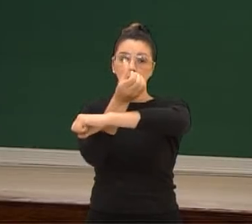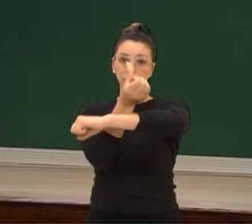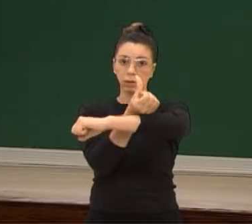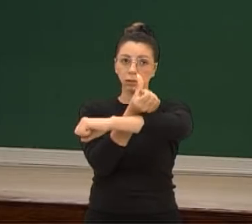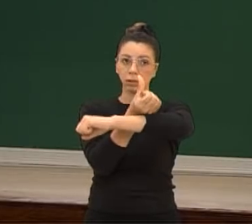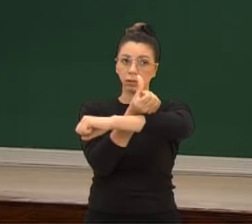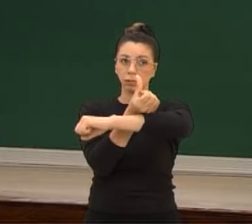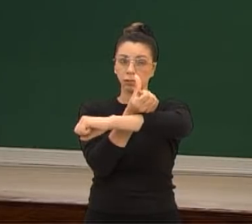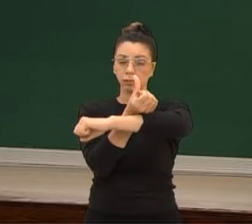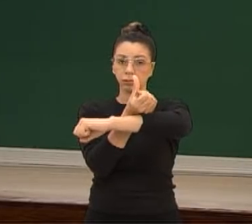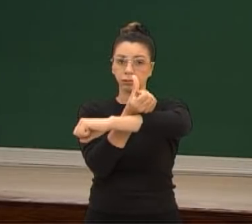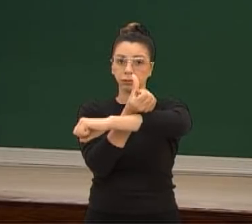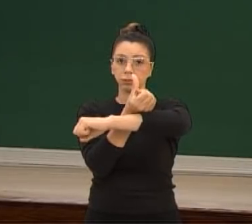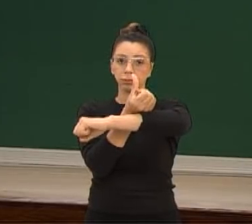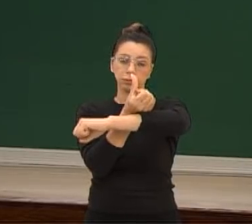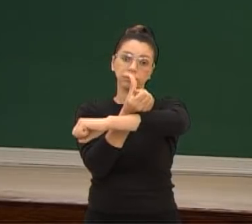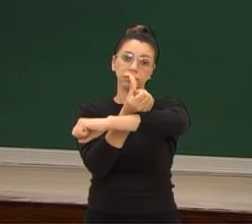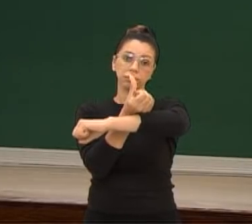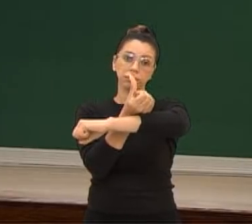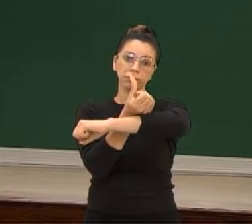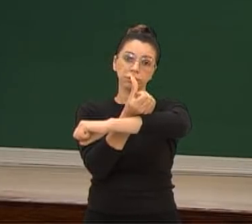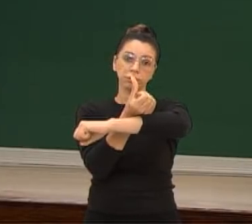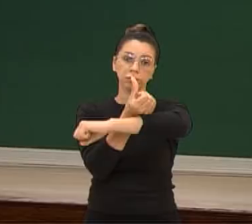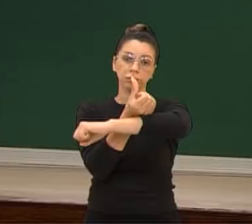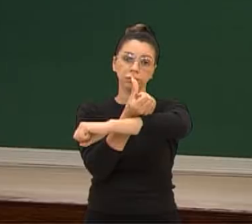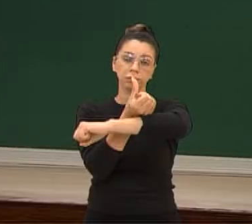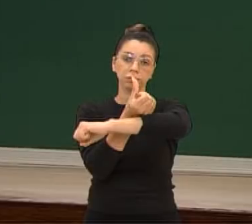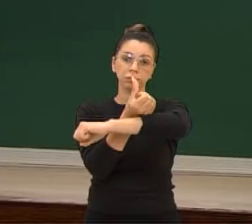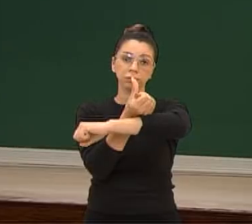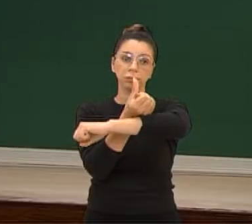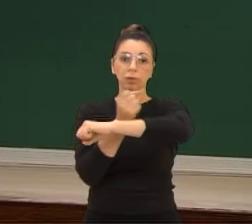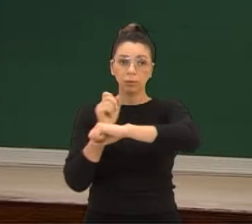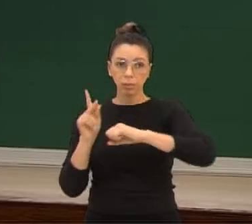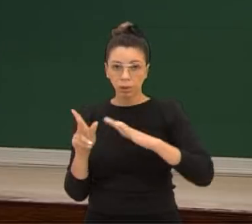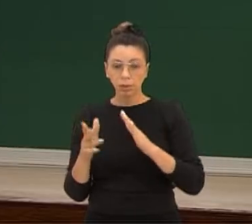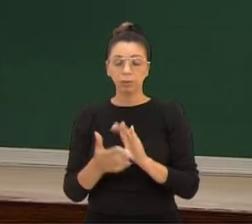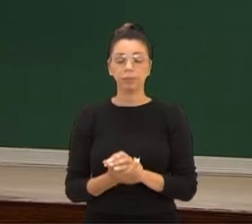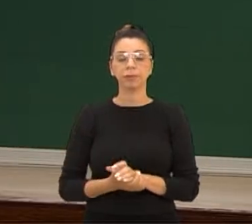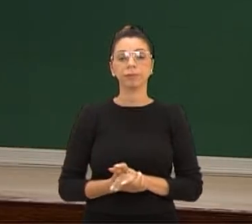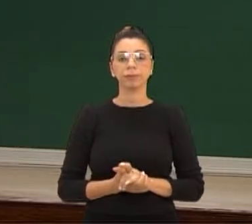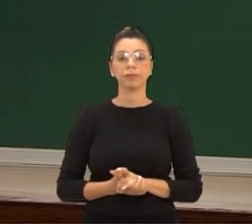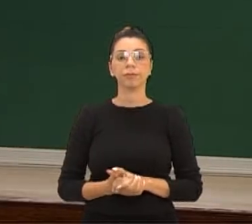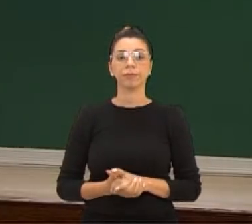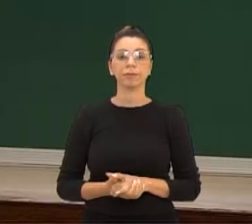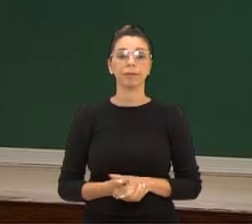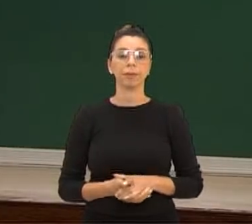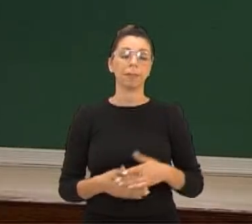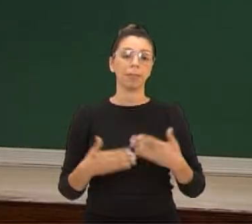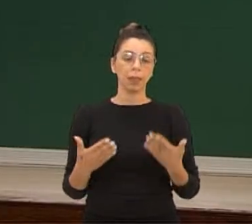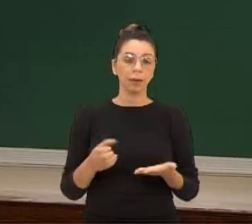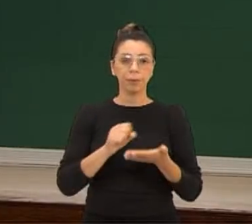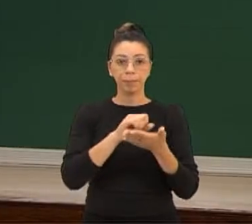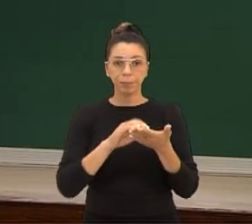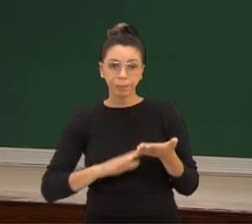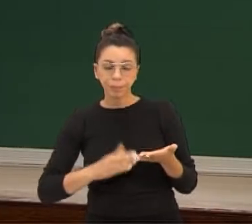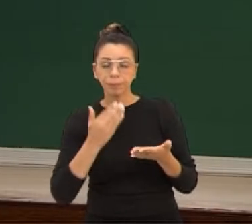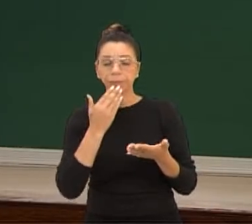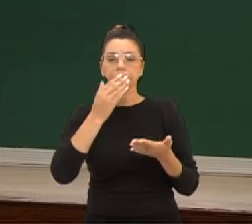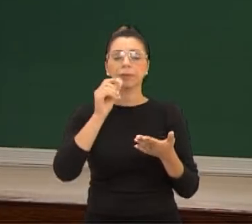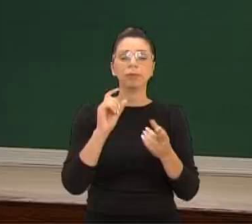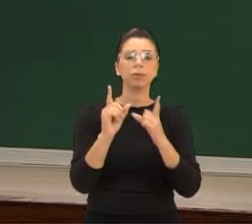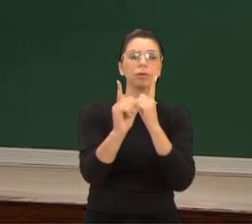2 vezes o valor de 3 é igual a 6, ok? Bom, o exercício pede para